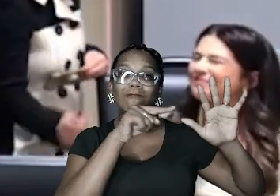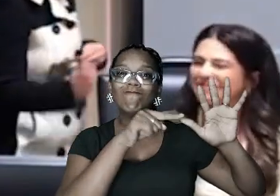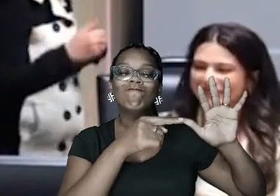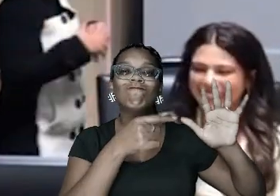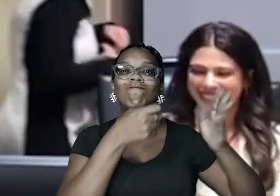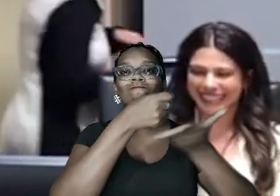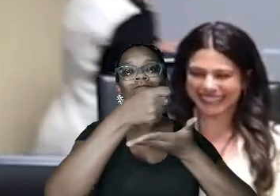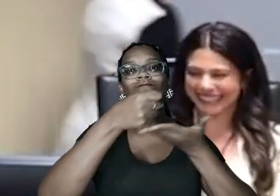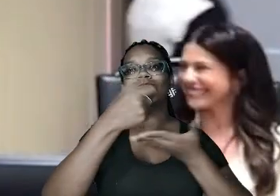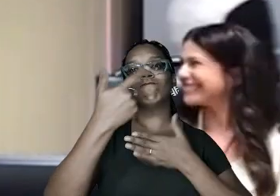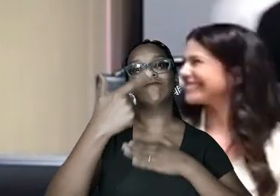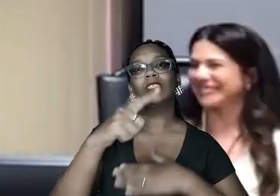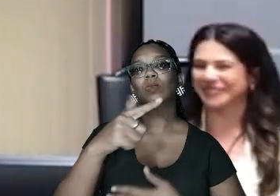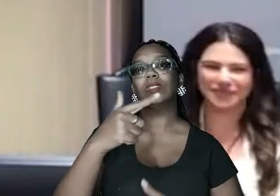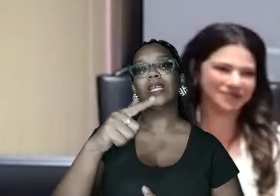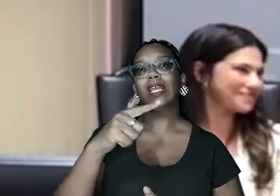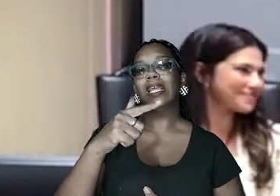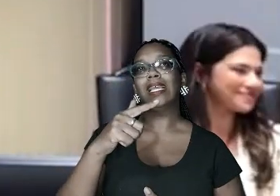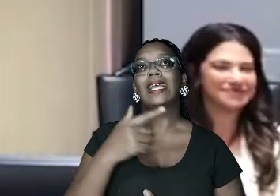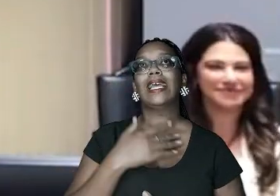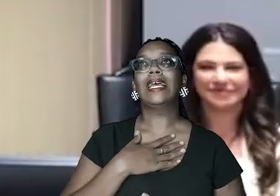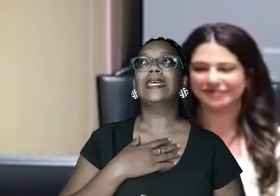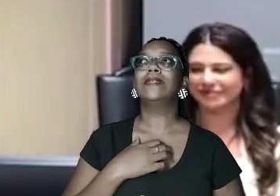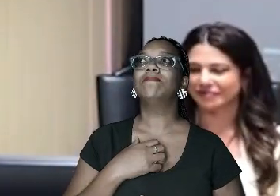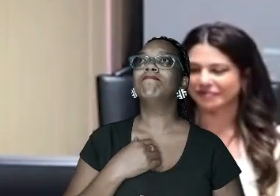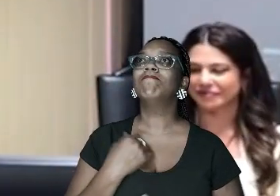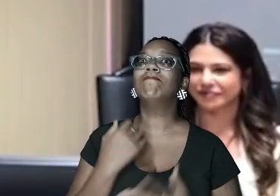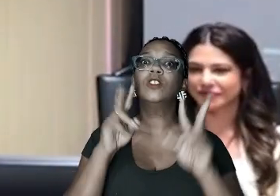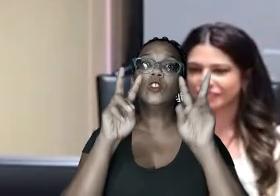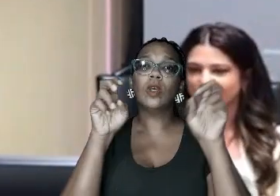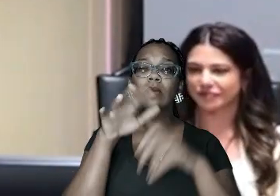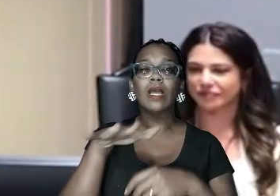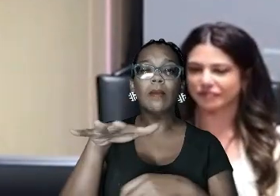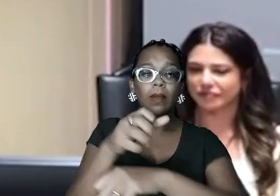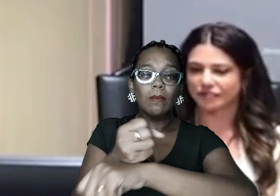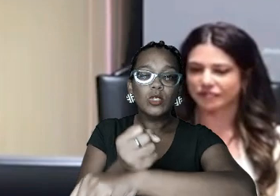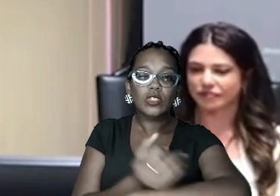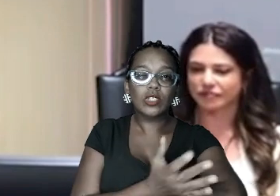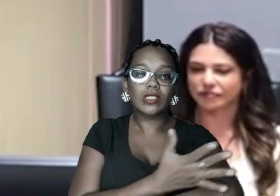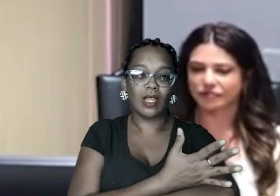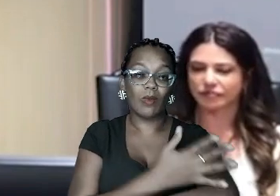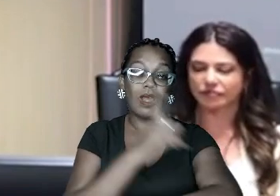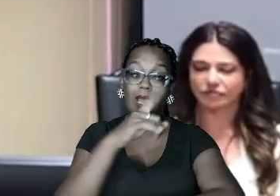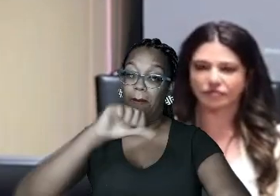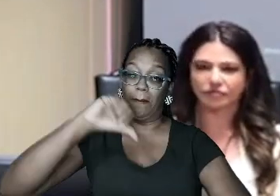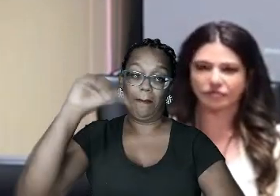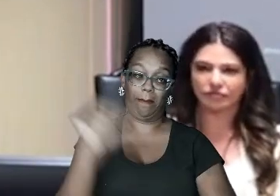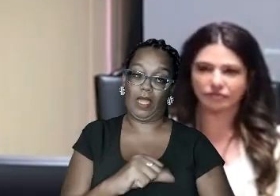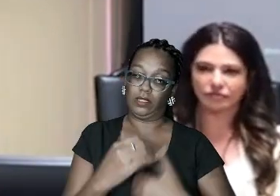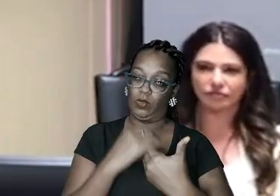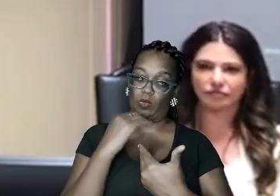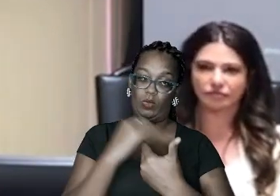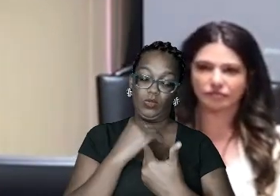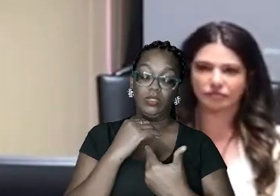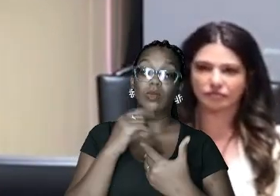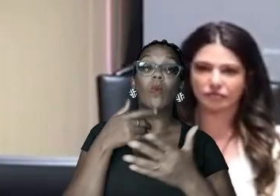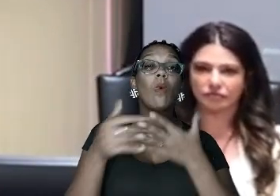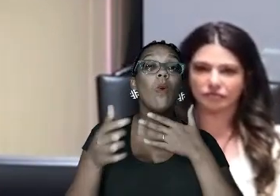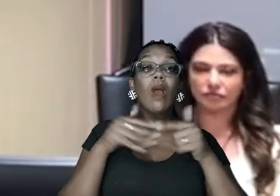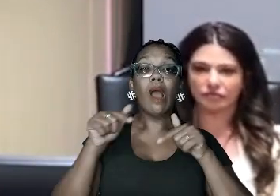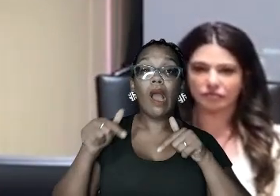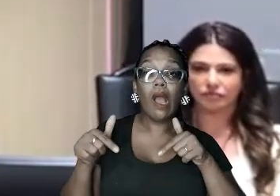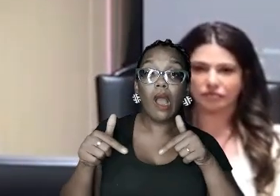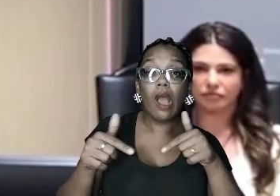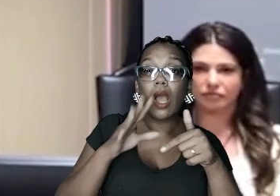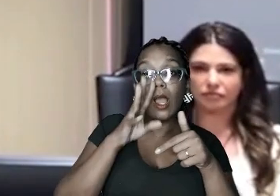e nada em abstrato deve pautar deve pautar é inclusive no campo emocional porque isso é